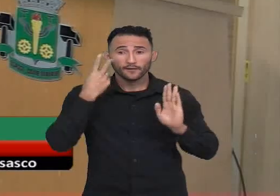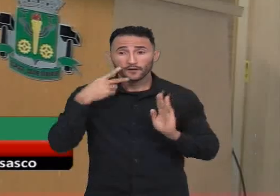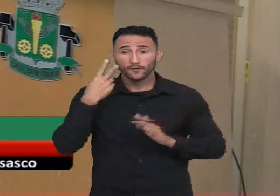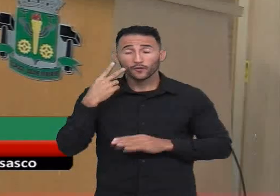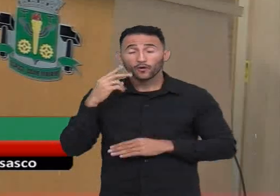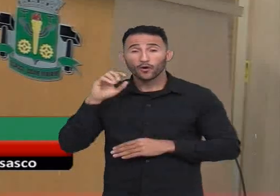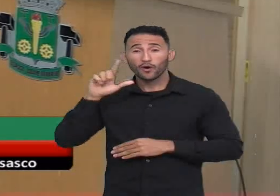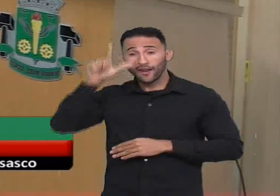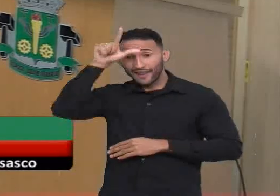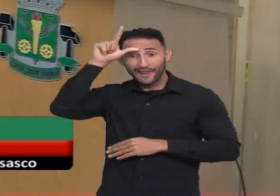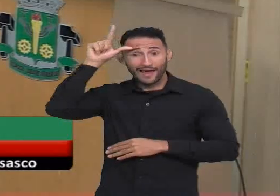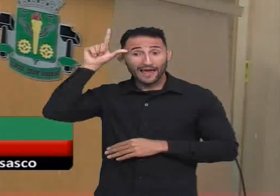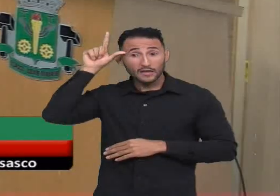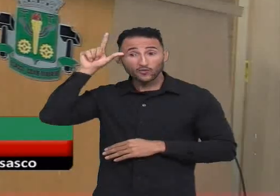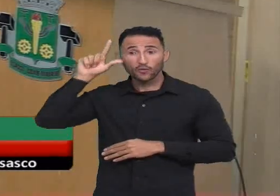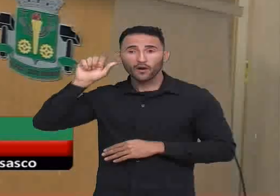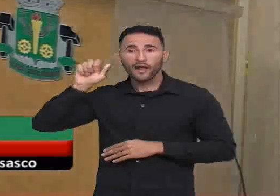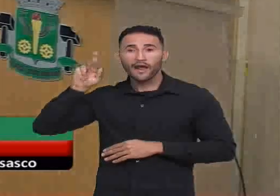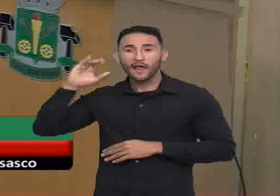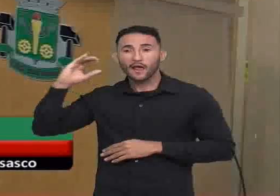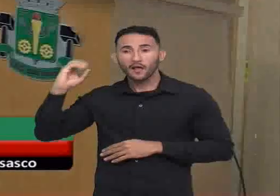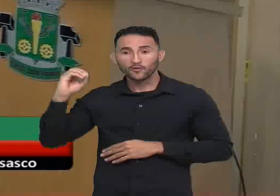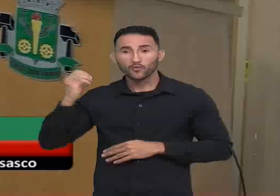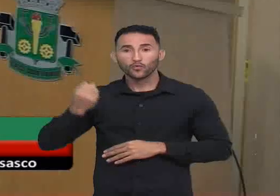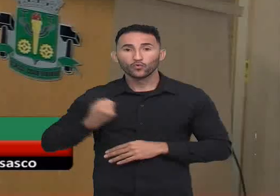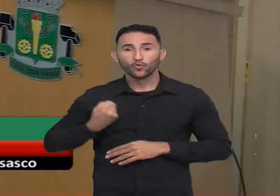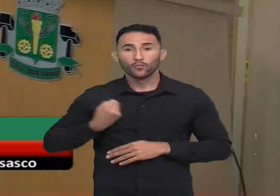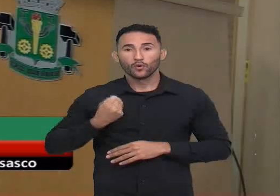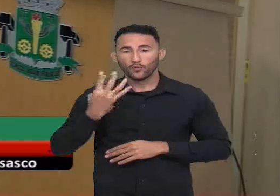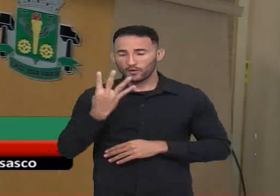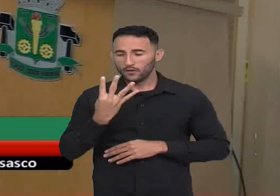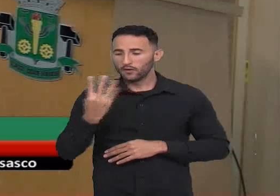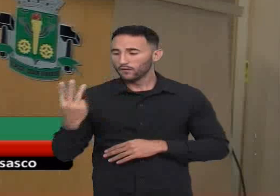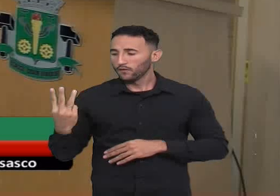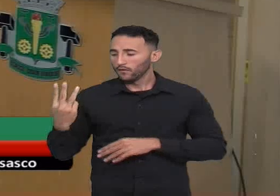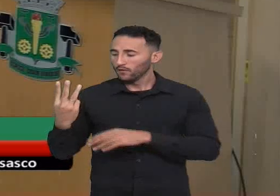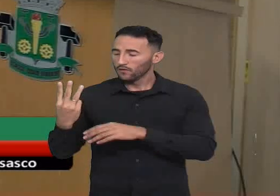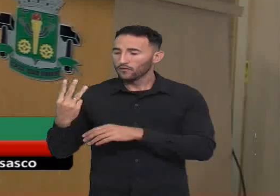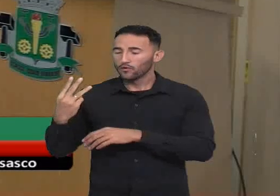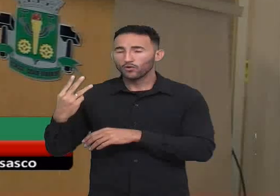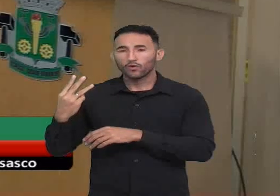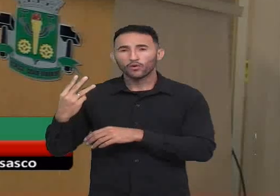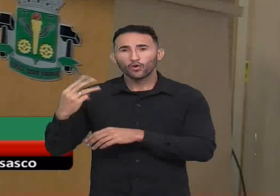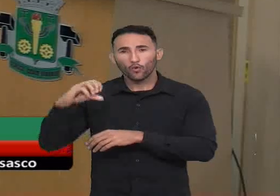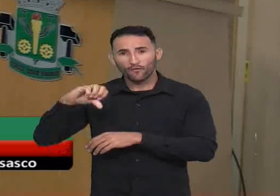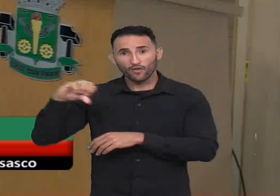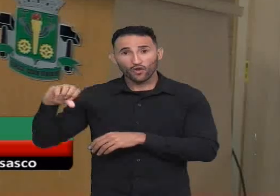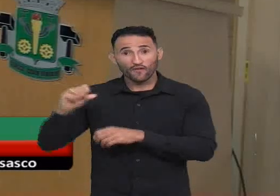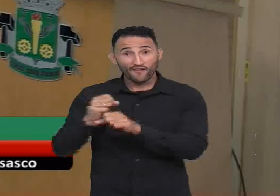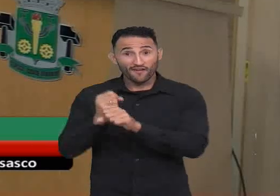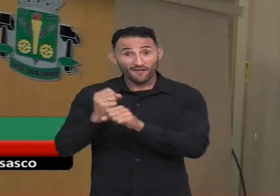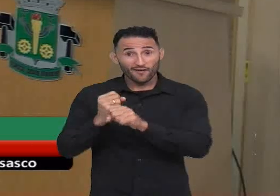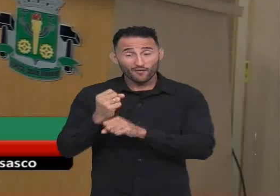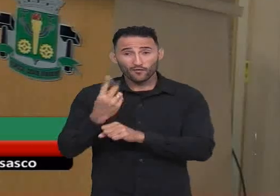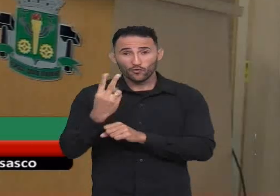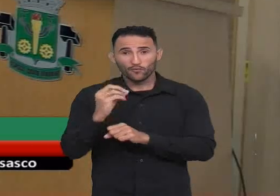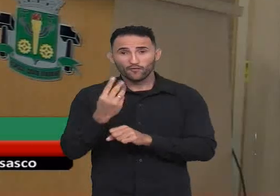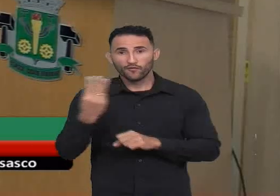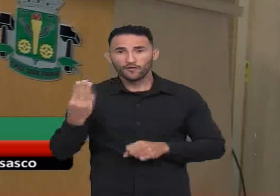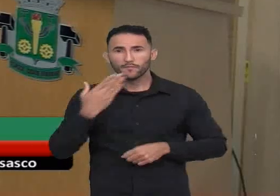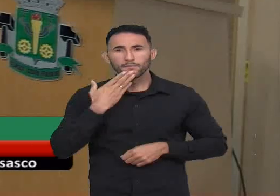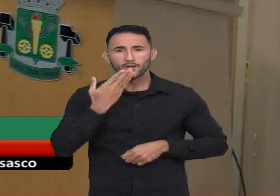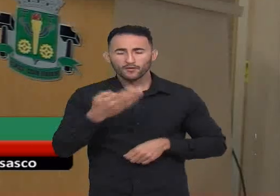vereador Laércio Mendonça. Indicação de número 4399 de 2023. Indica-se à